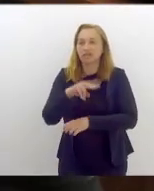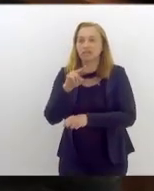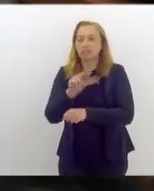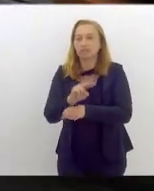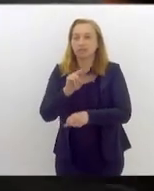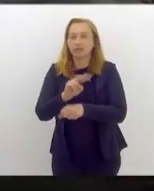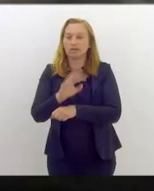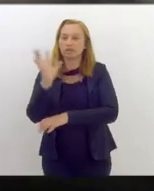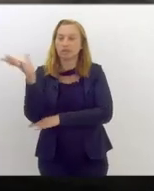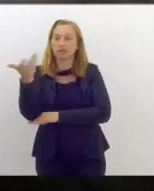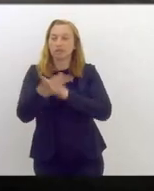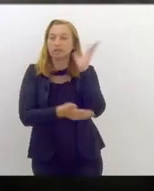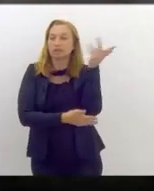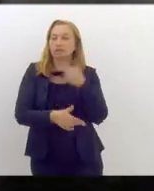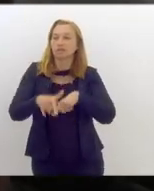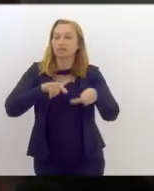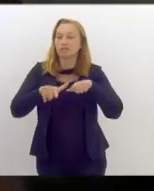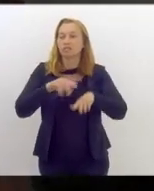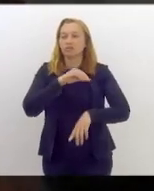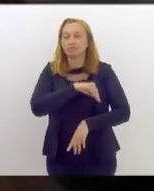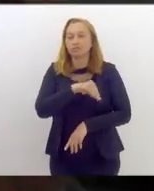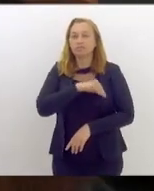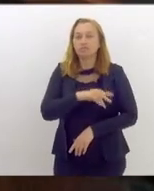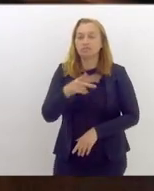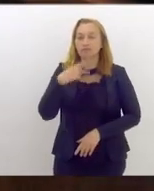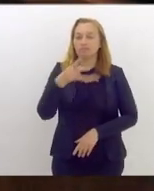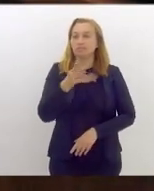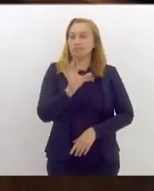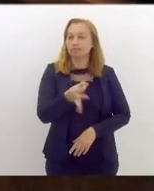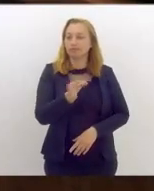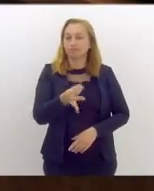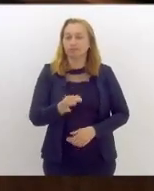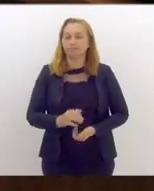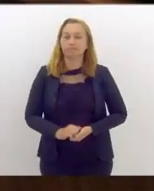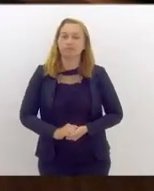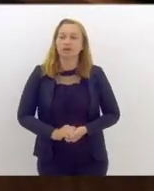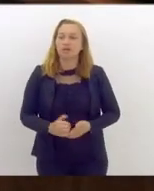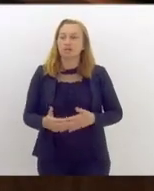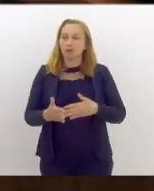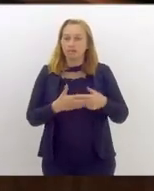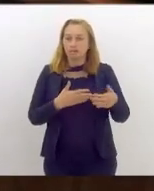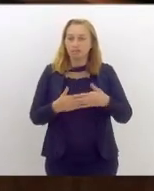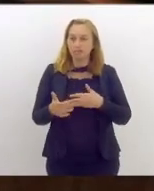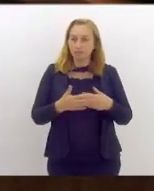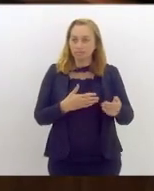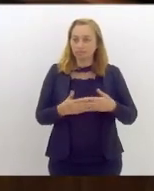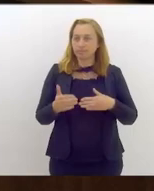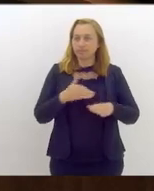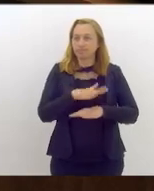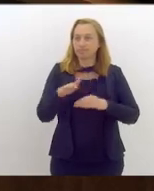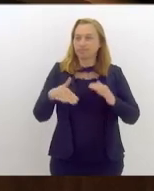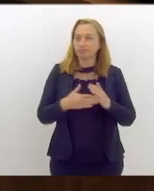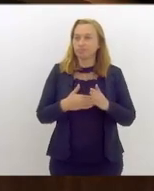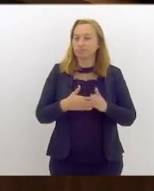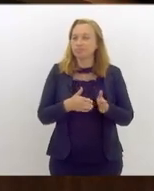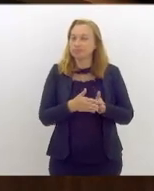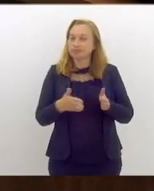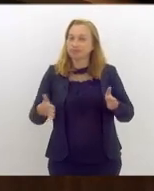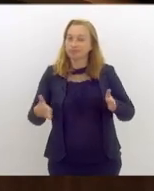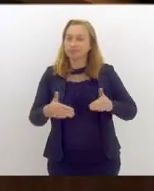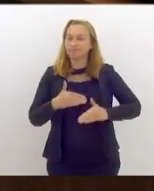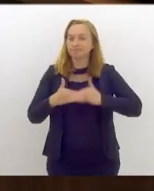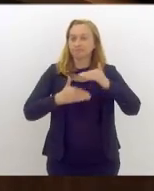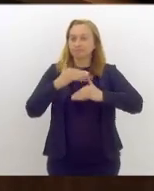empregos e renda a gente tá falando evidentemente de qualquer e todo processo de